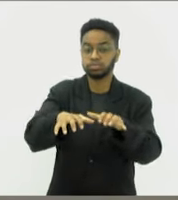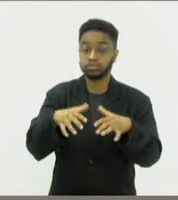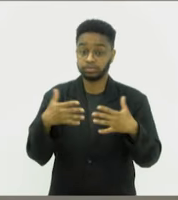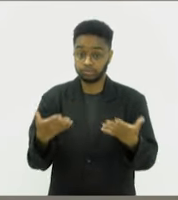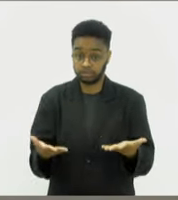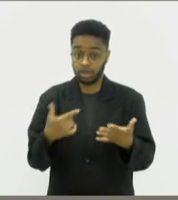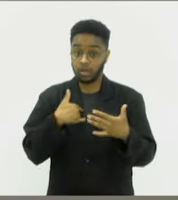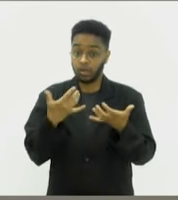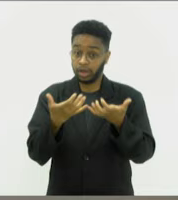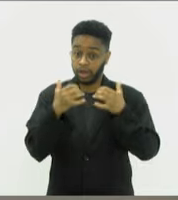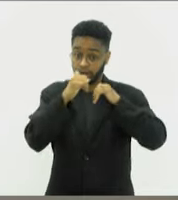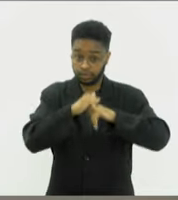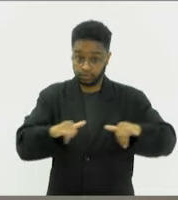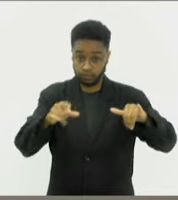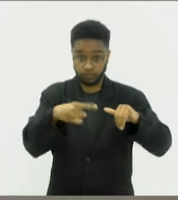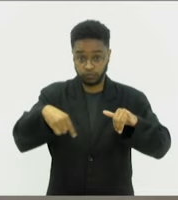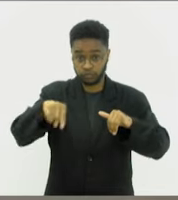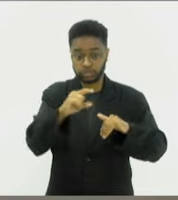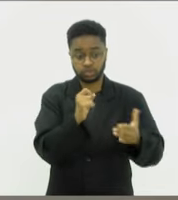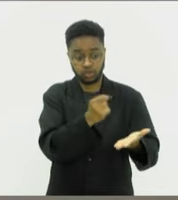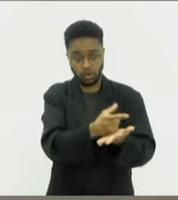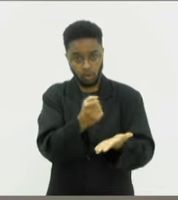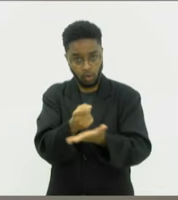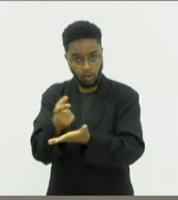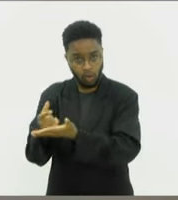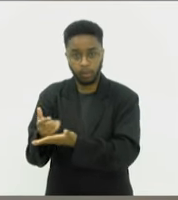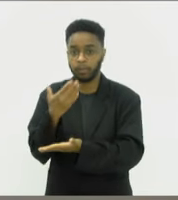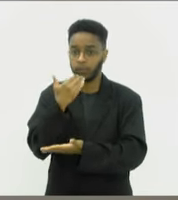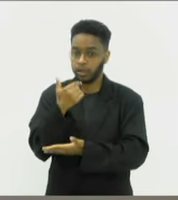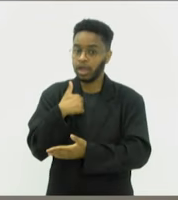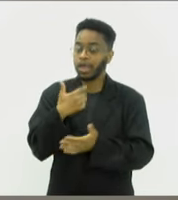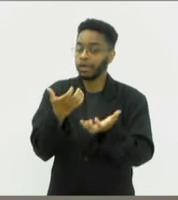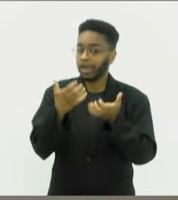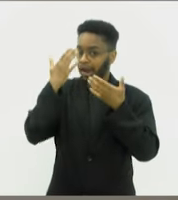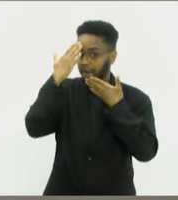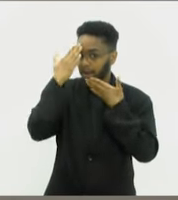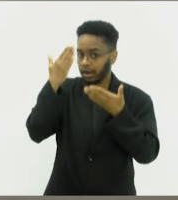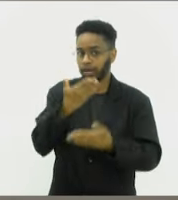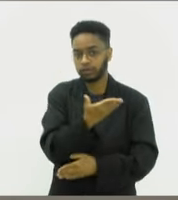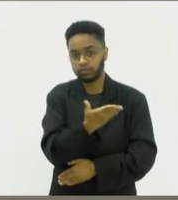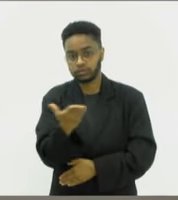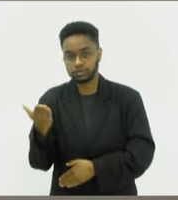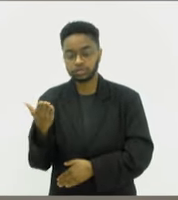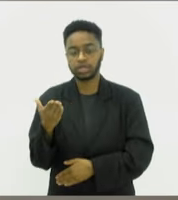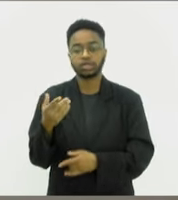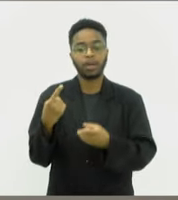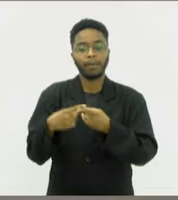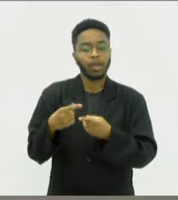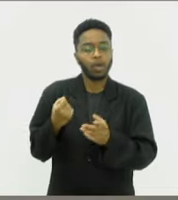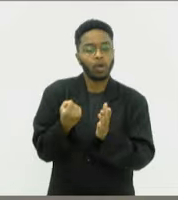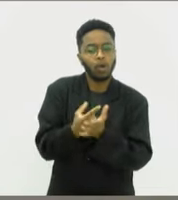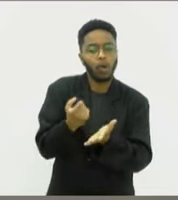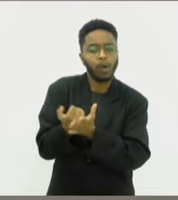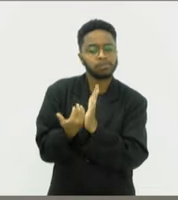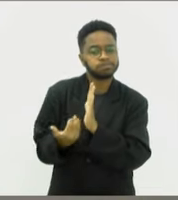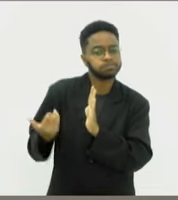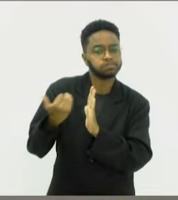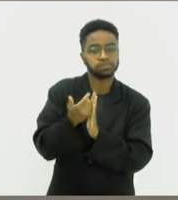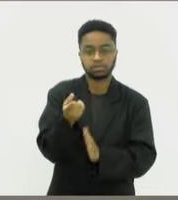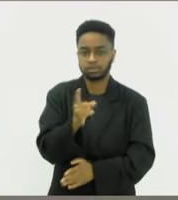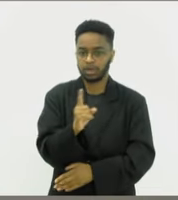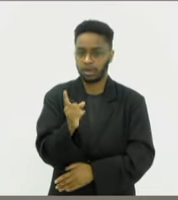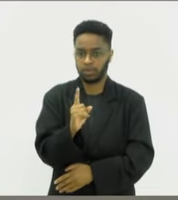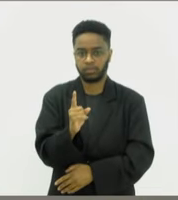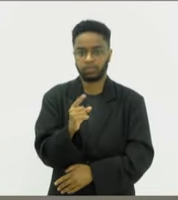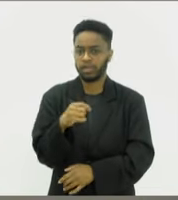quero falar com você, consumidor. Eu quero te agradecer por não se superestocar, não